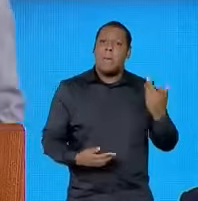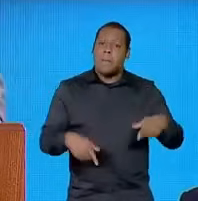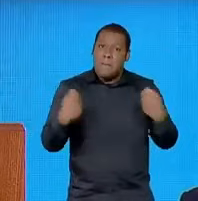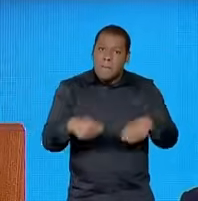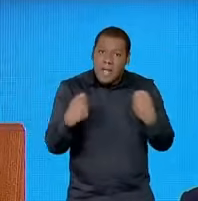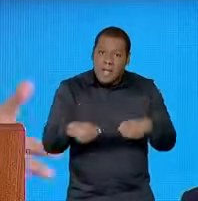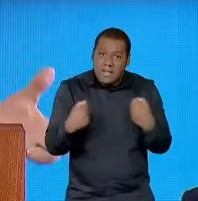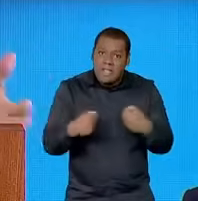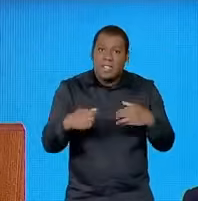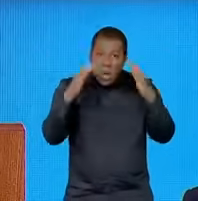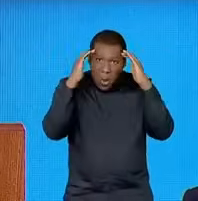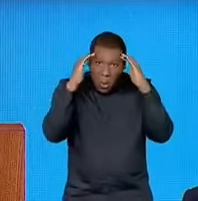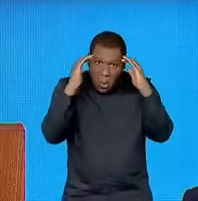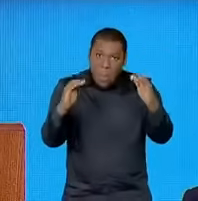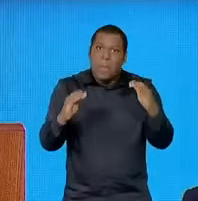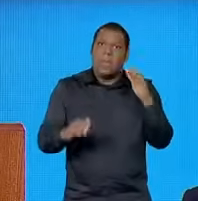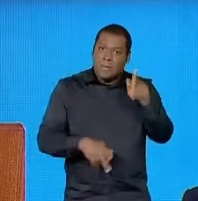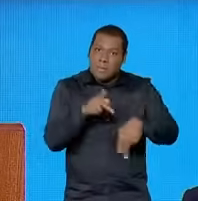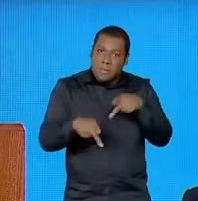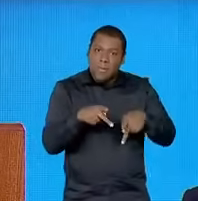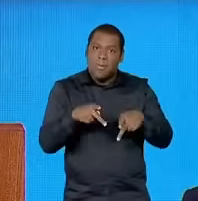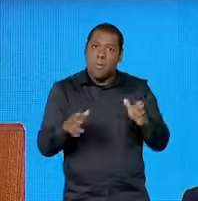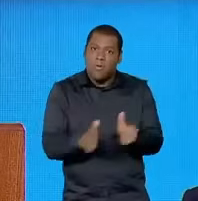de que pobre gosta de coisa boa.